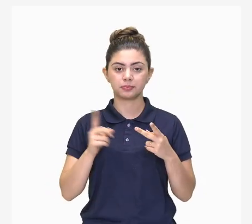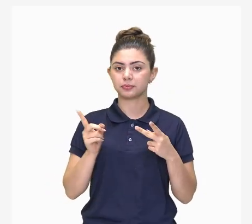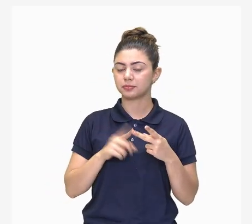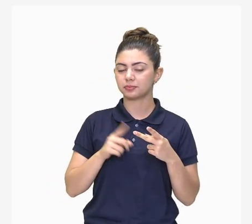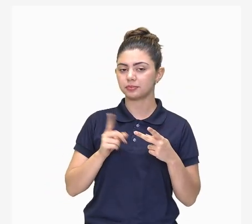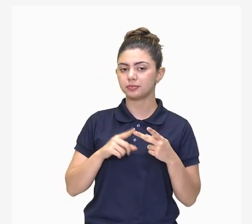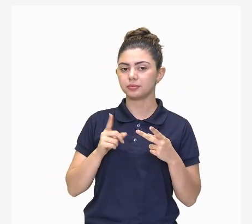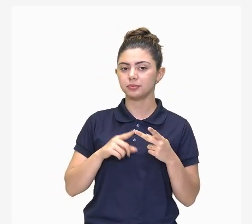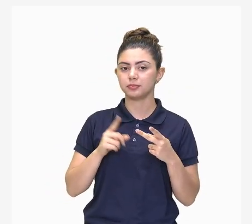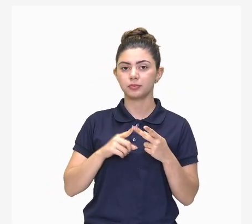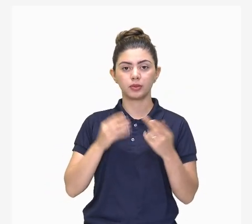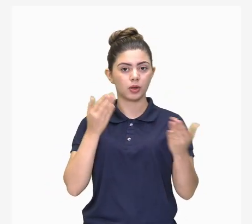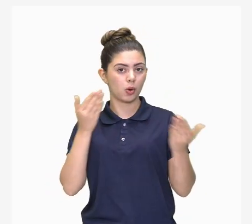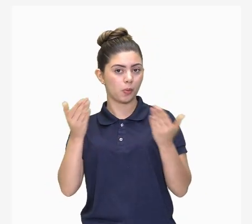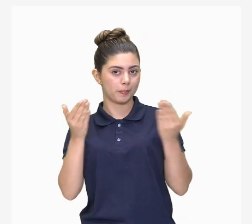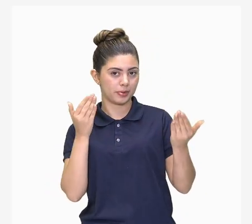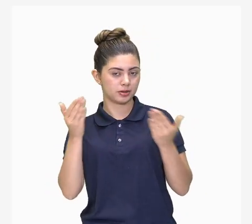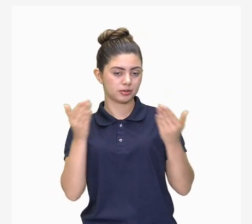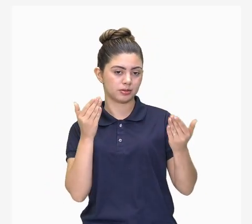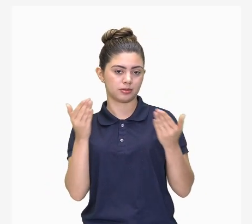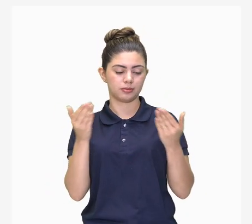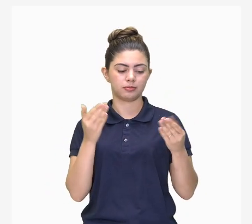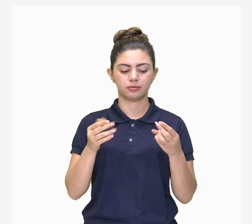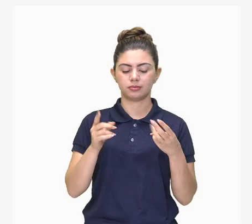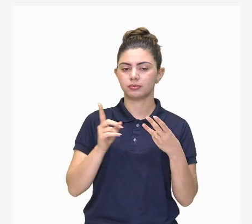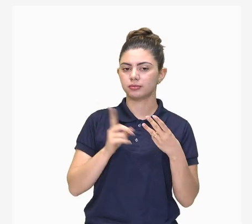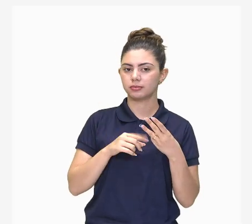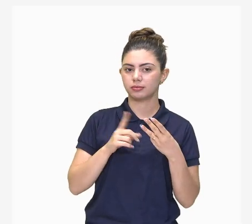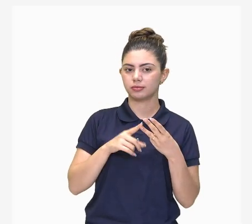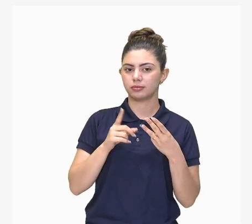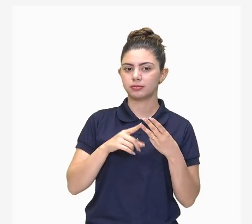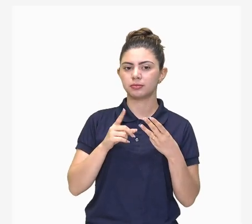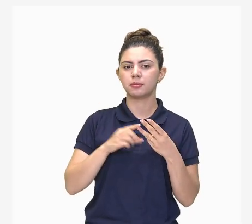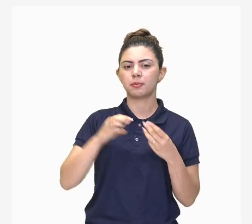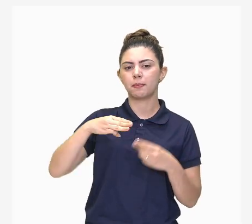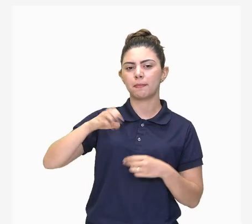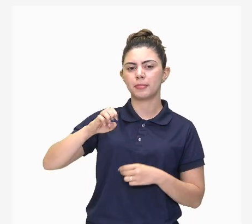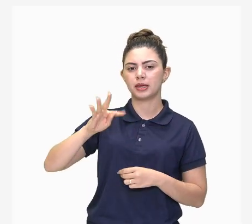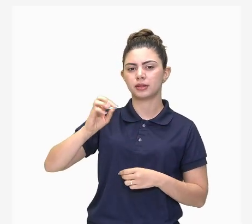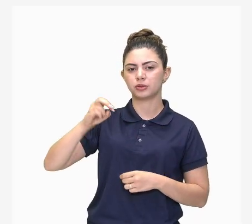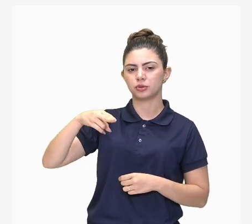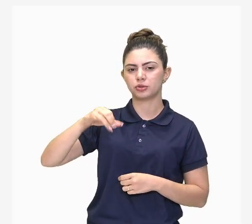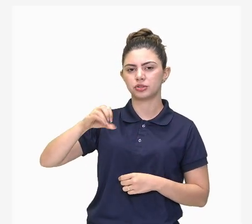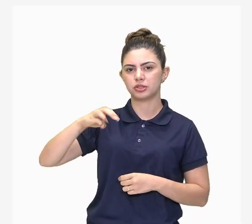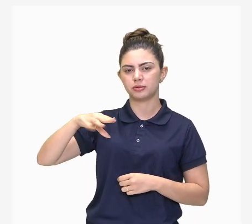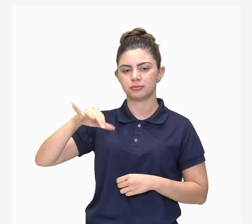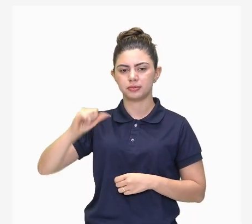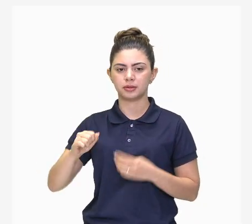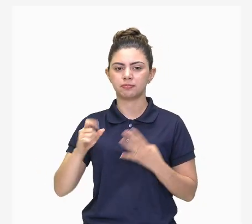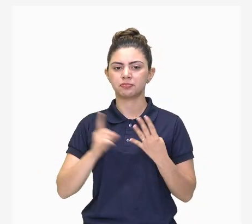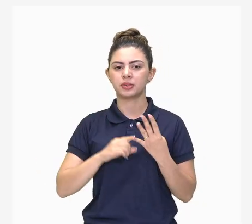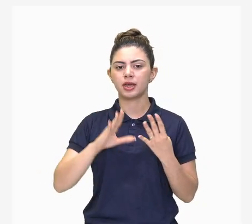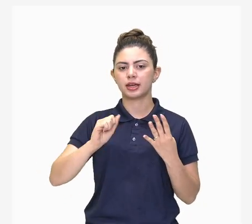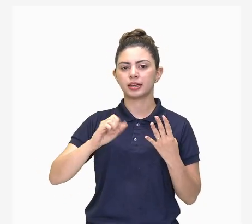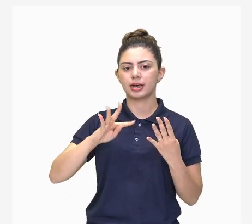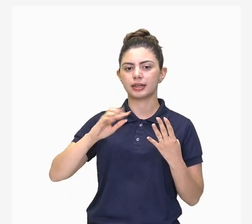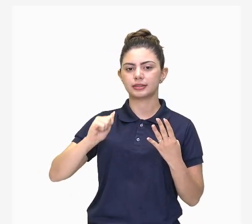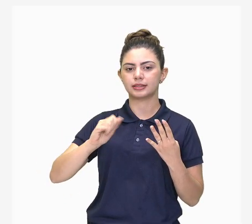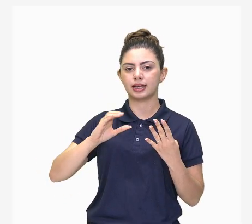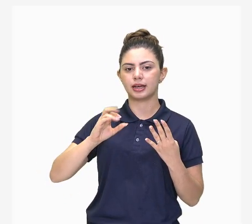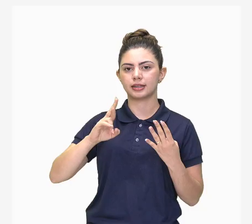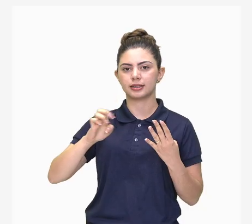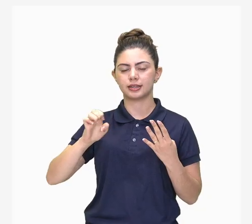segunda, comparação, a terceira, metonímia, a quarta, catacrese e